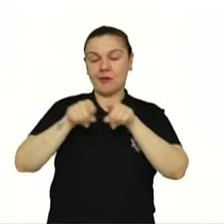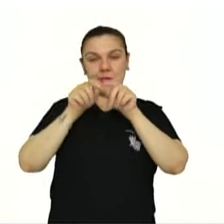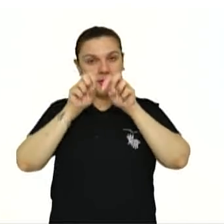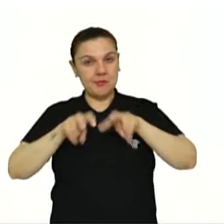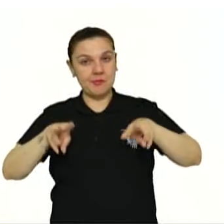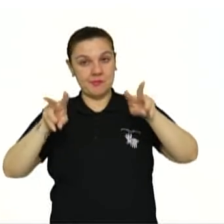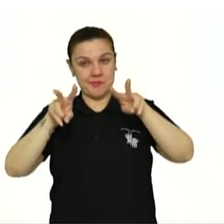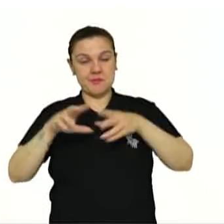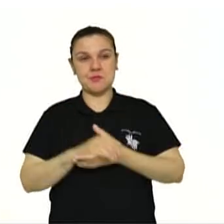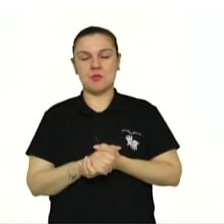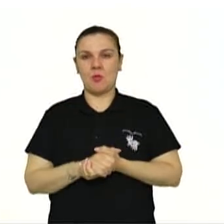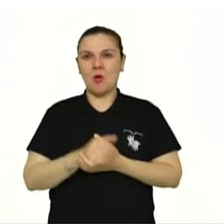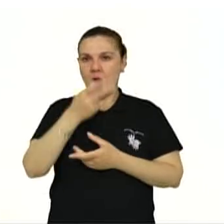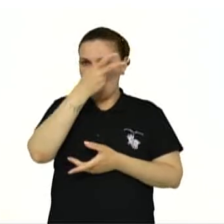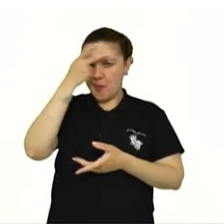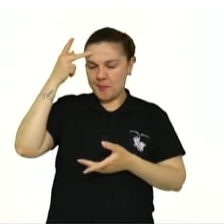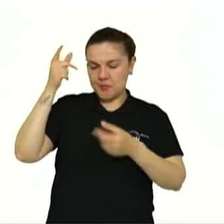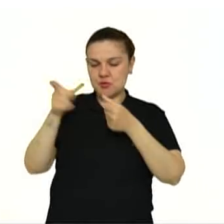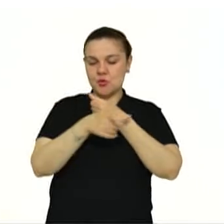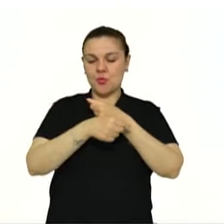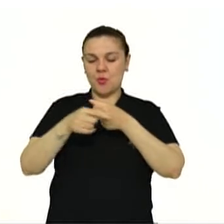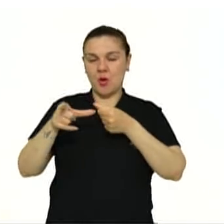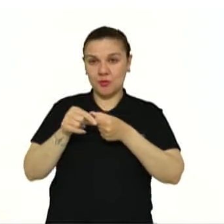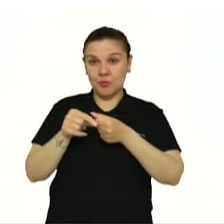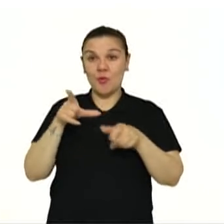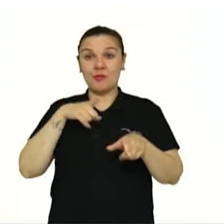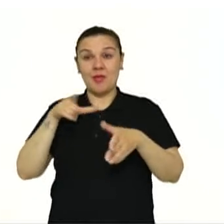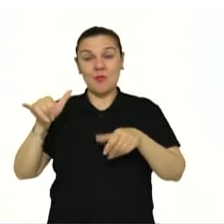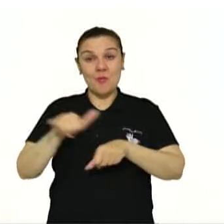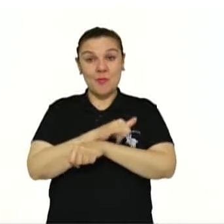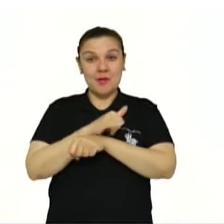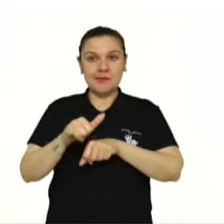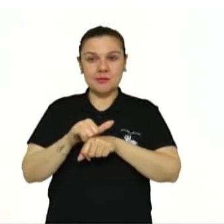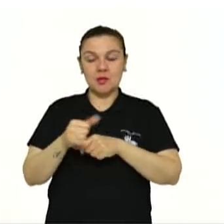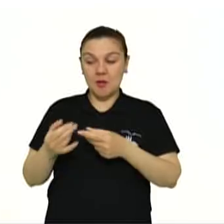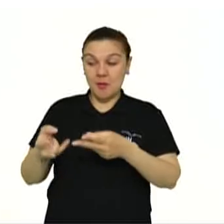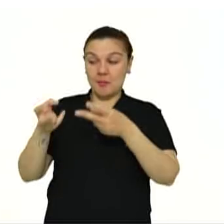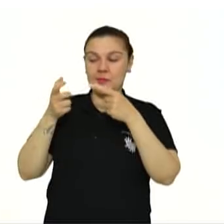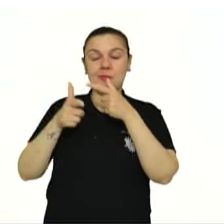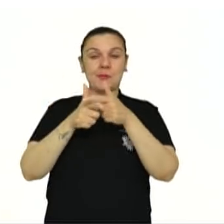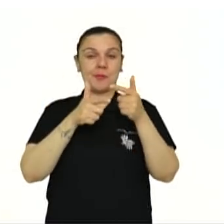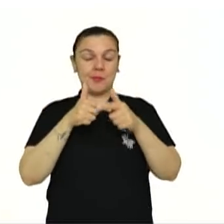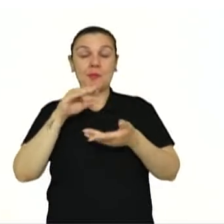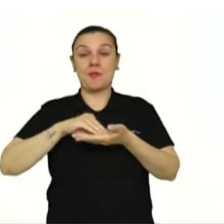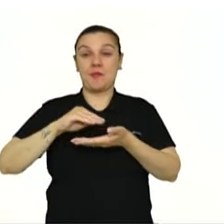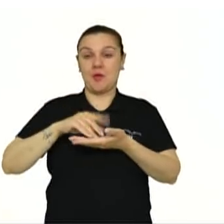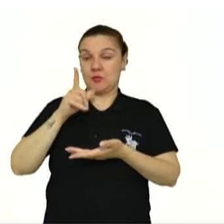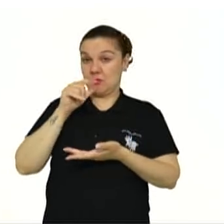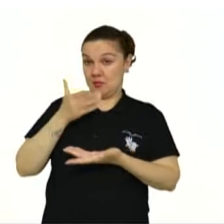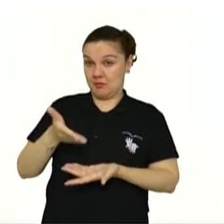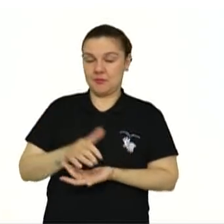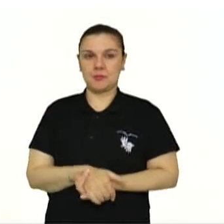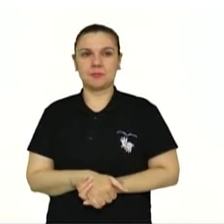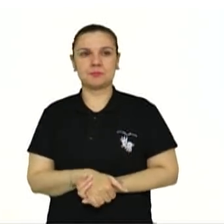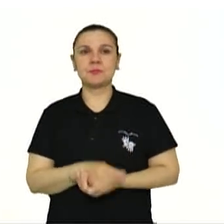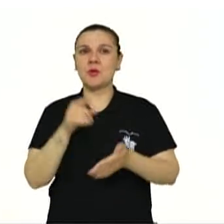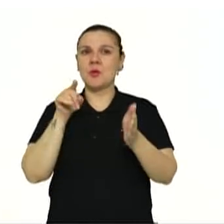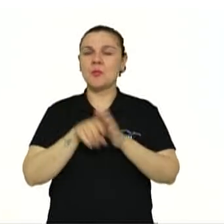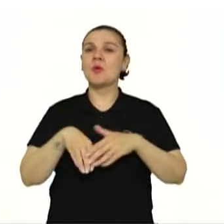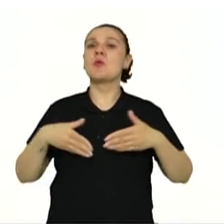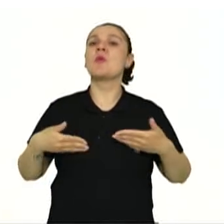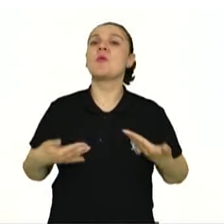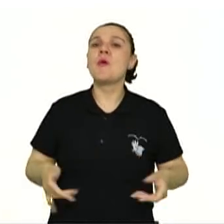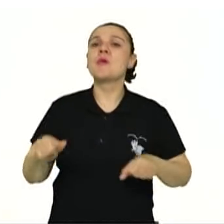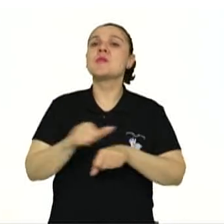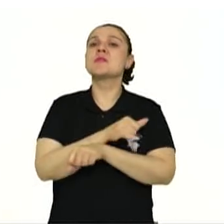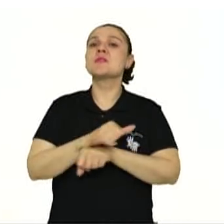tirinha, o autor demonstra uma estratégia para lidar com o problema da crise hídrica. E aí a pergunta é,